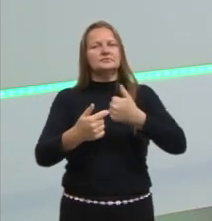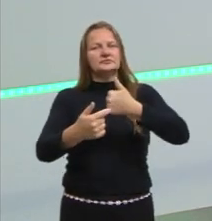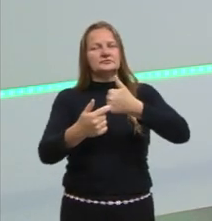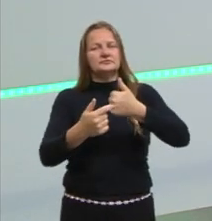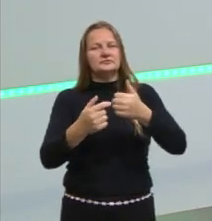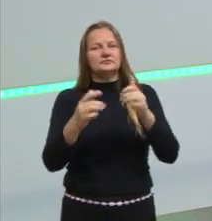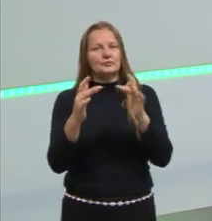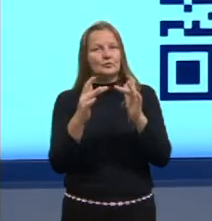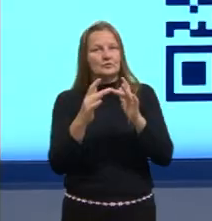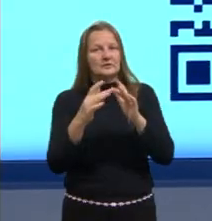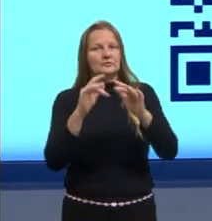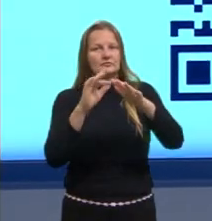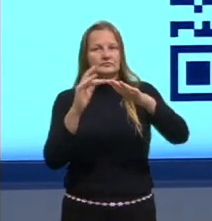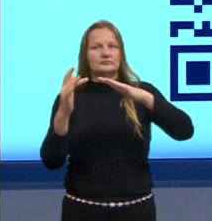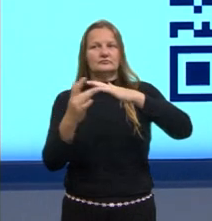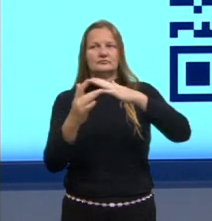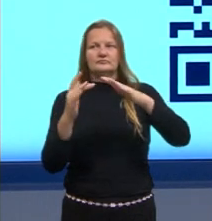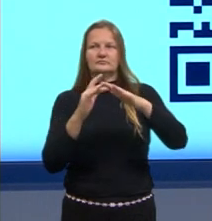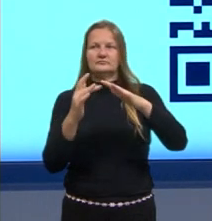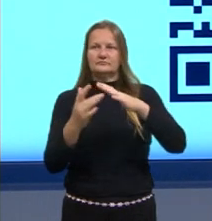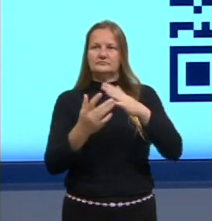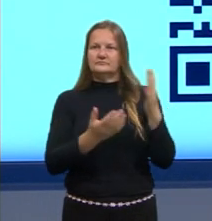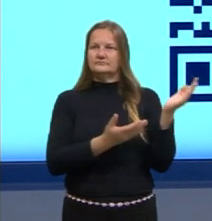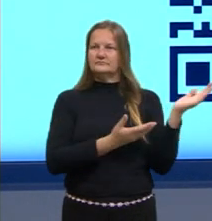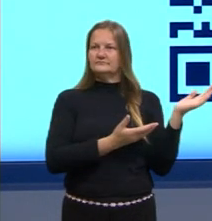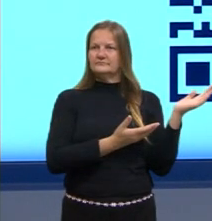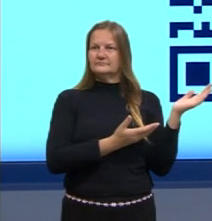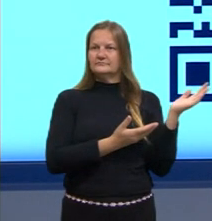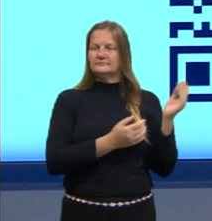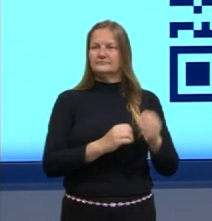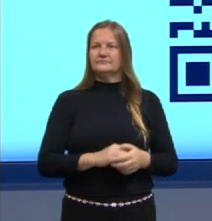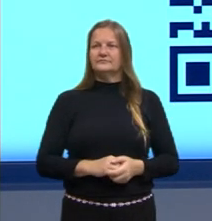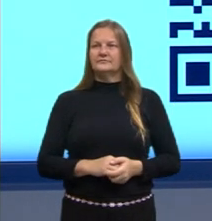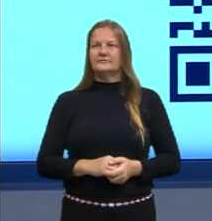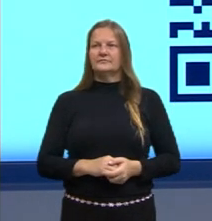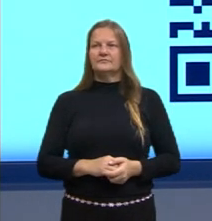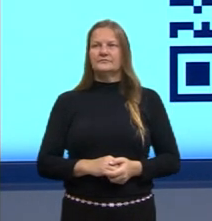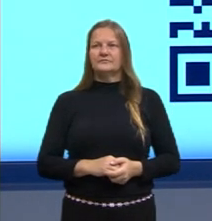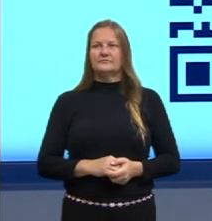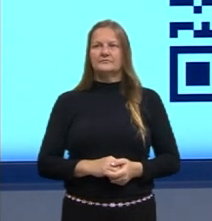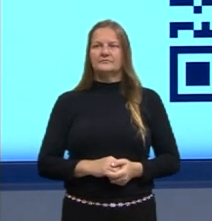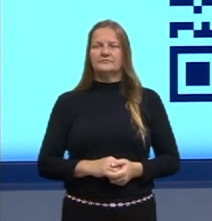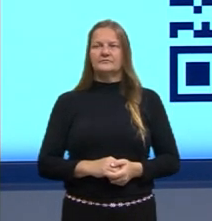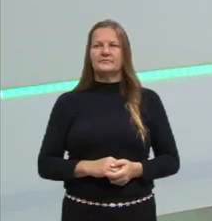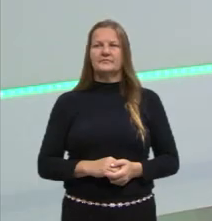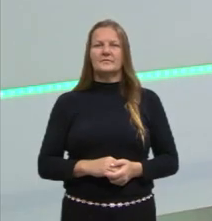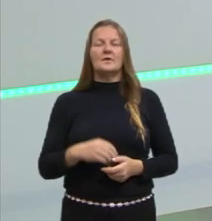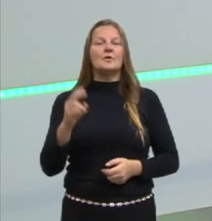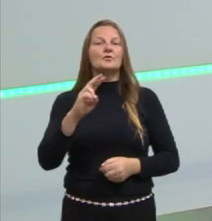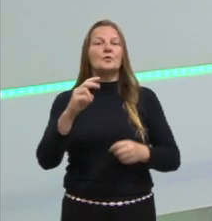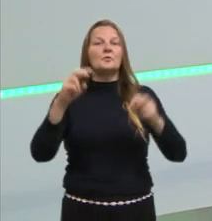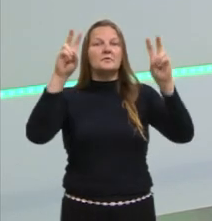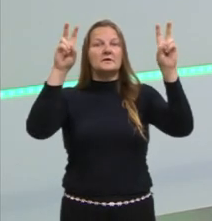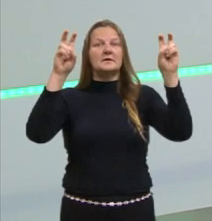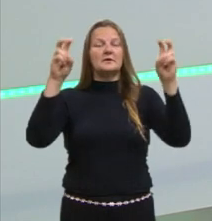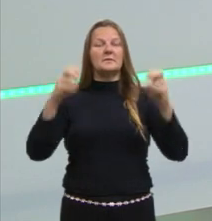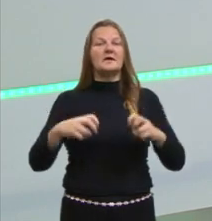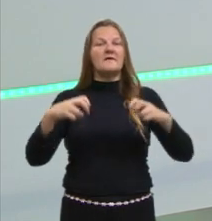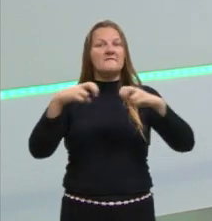pelas minhas redes certo e o nome da nossa aula de hoje então é física moderna